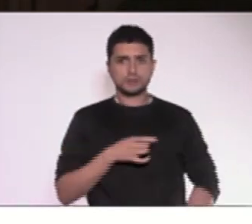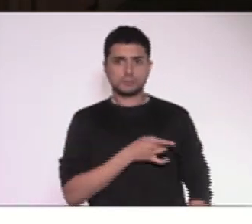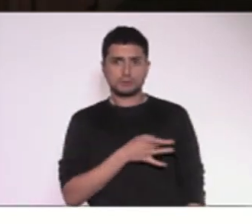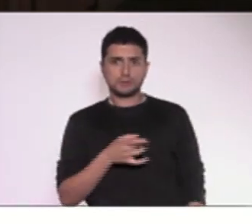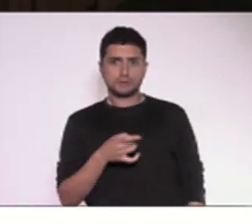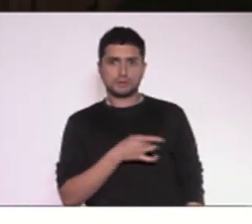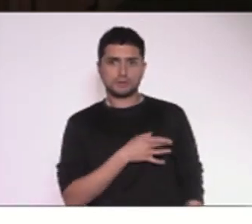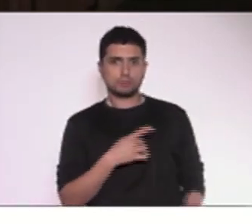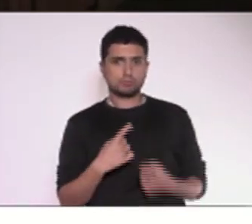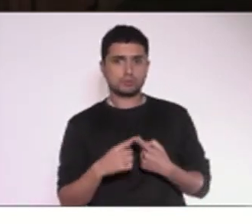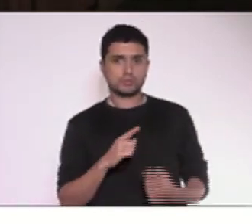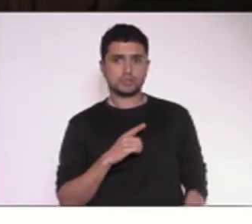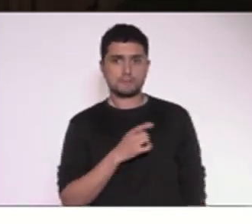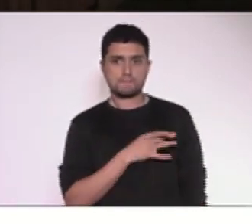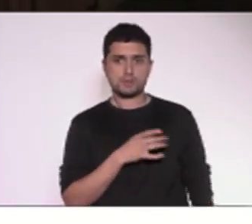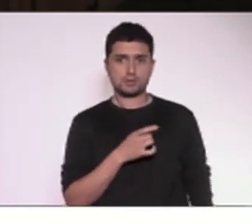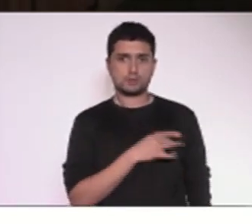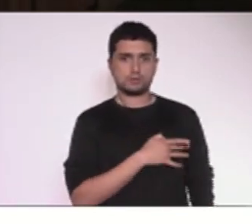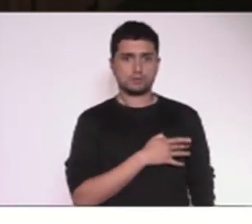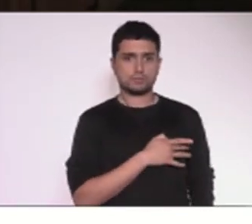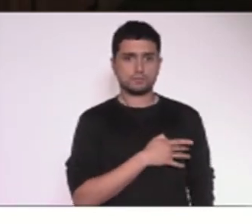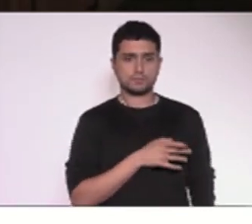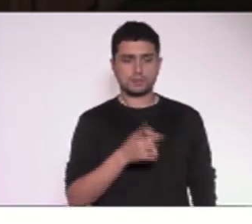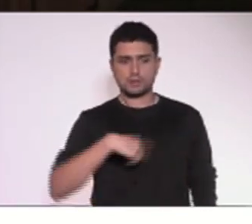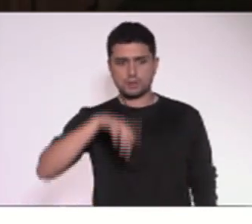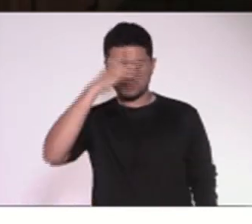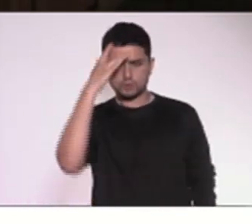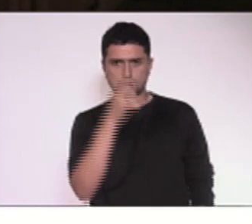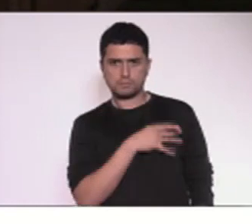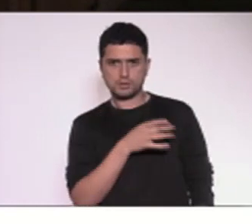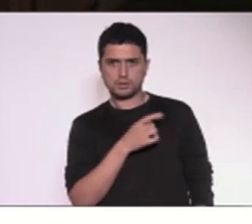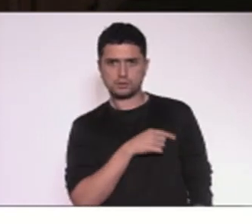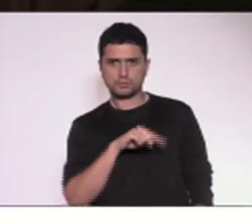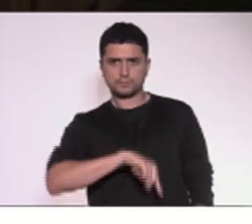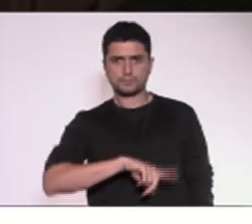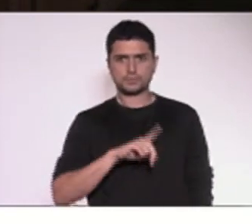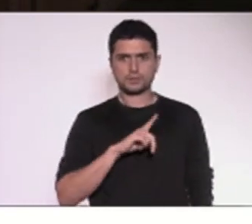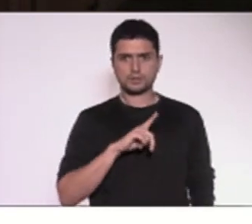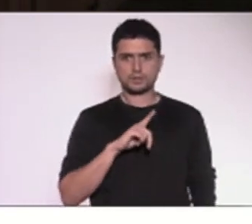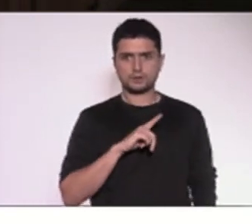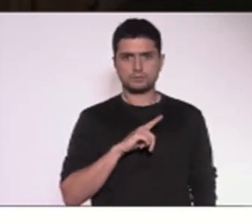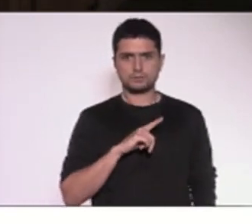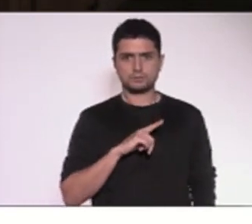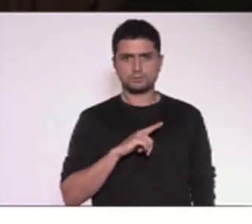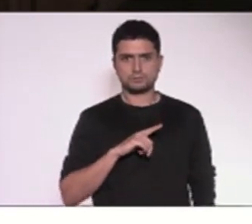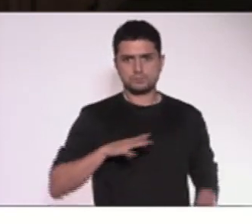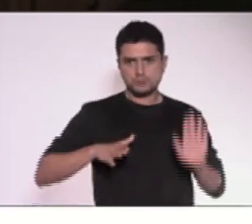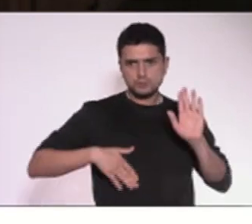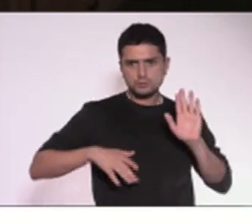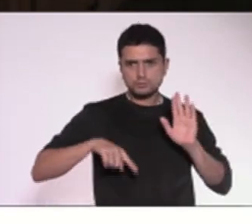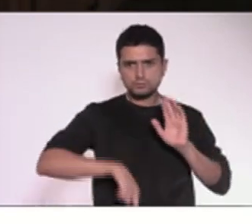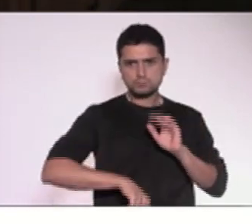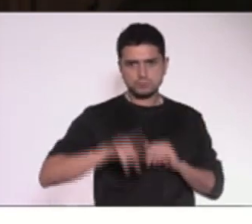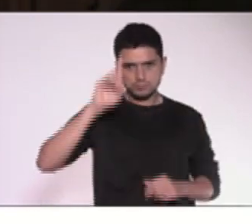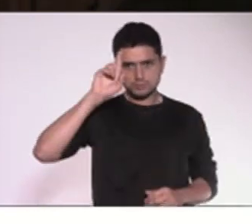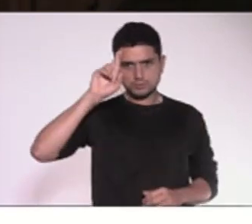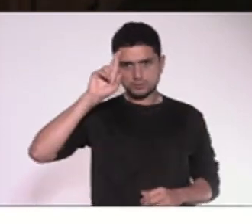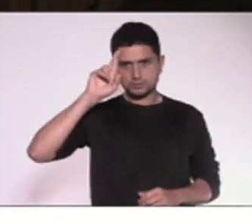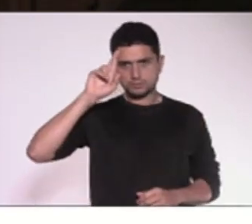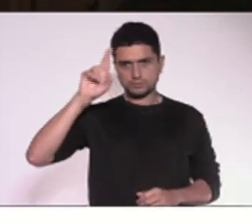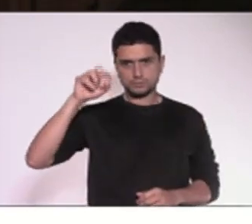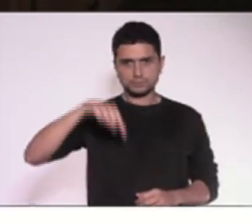que imperava no Brasil e que impedia a independência da nossa pátria-mãe. Tiradentes morreu